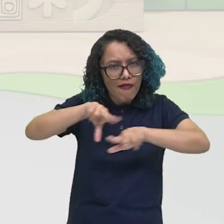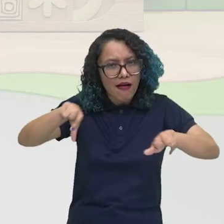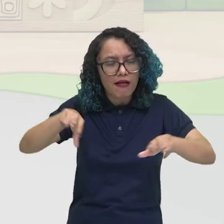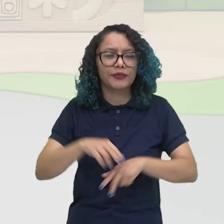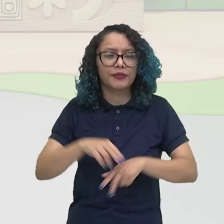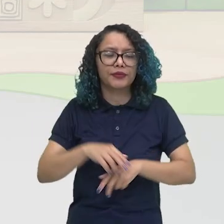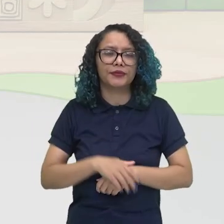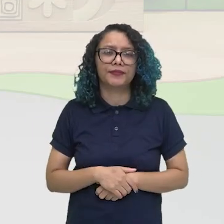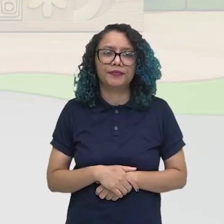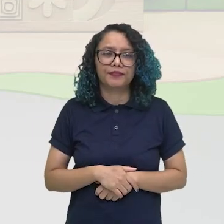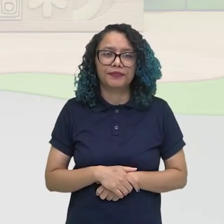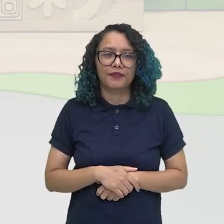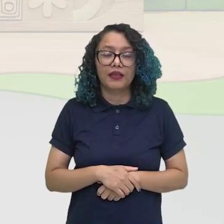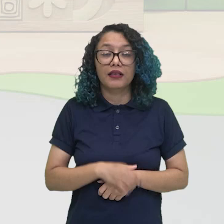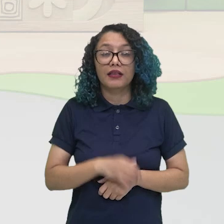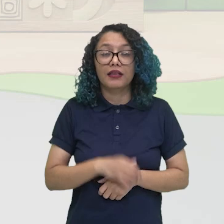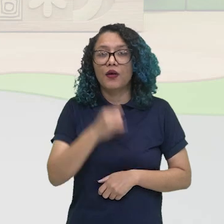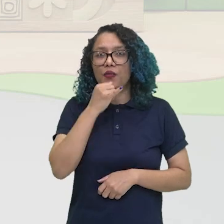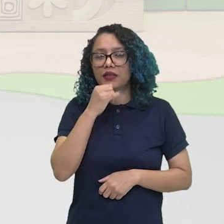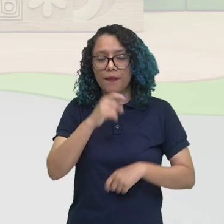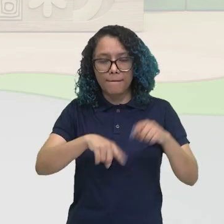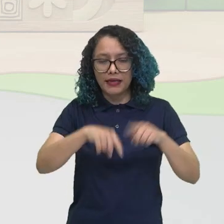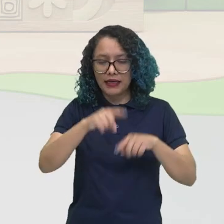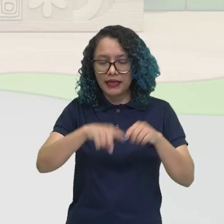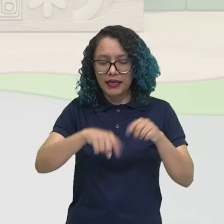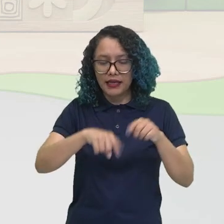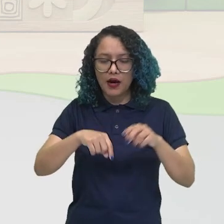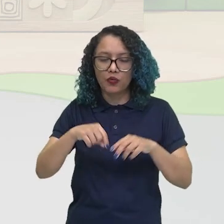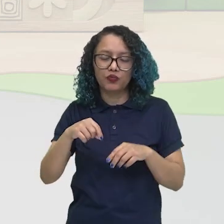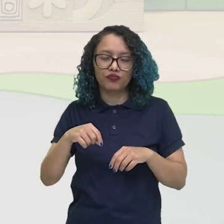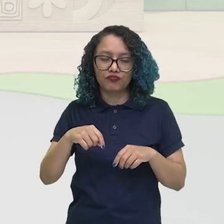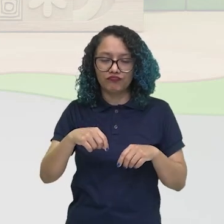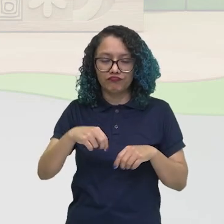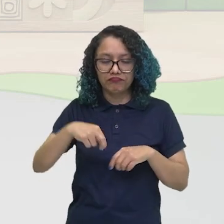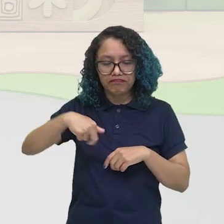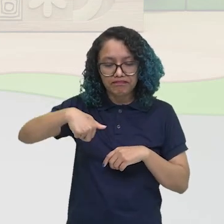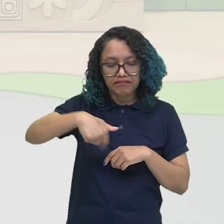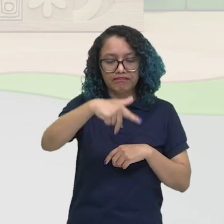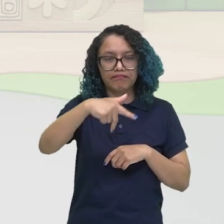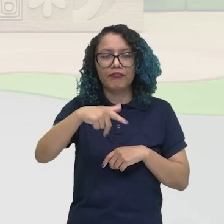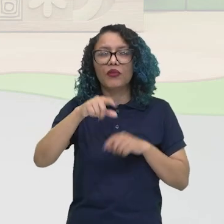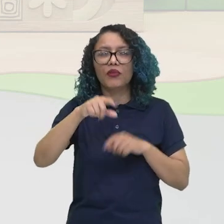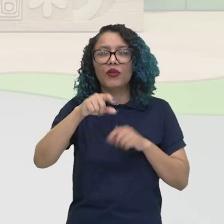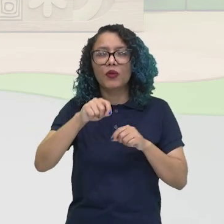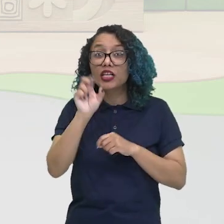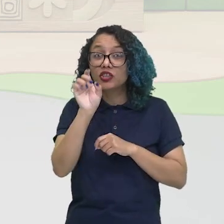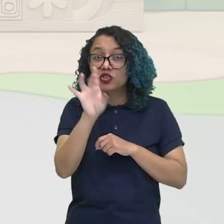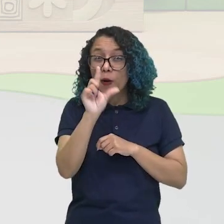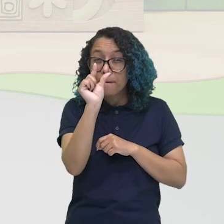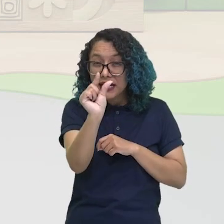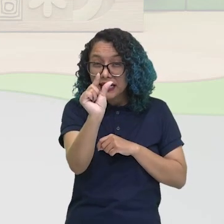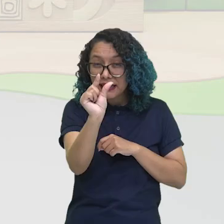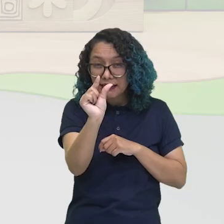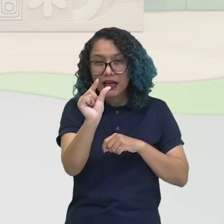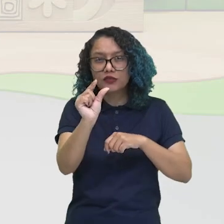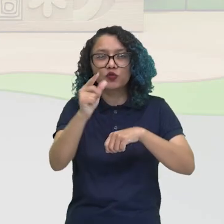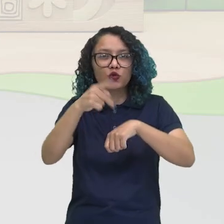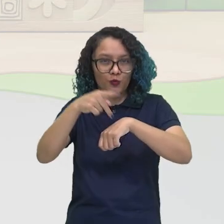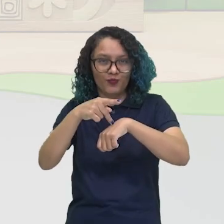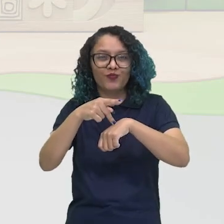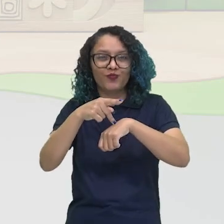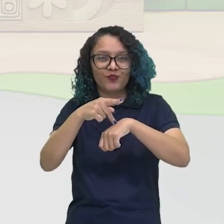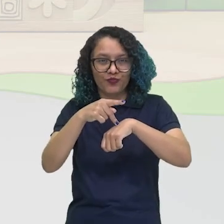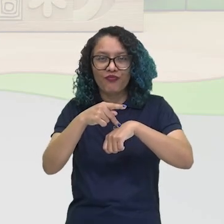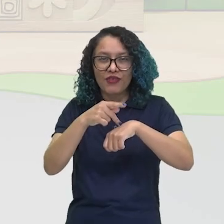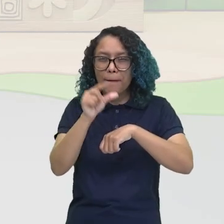você chutar um objeto na rua, que é coisa, você está chutando um fragmento de uma rocha,